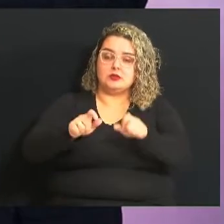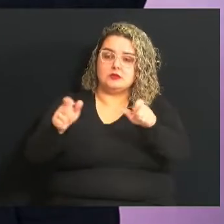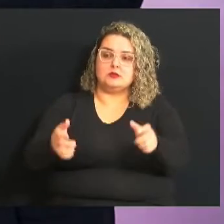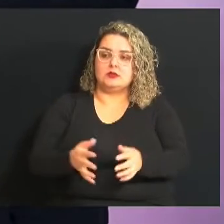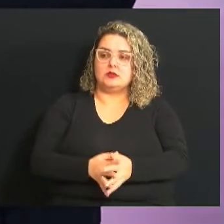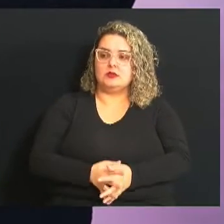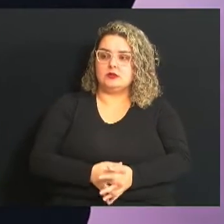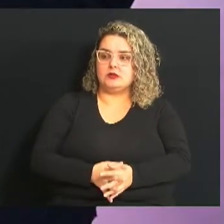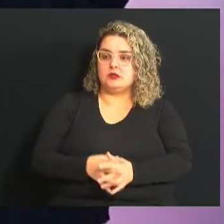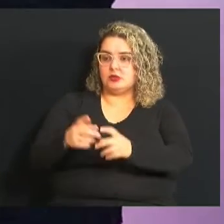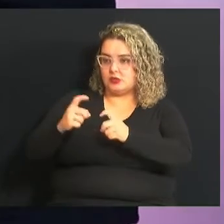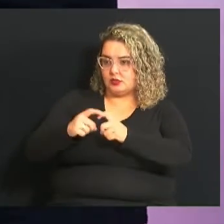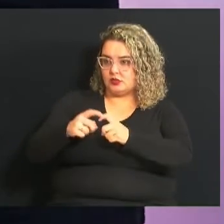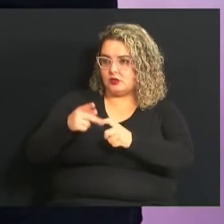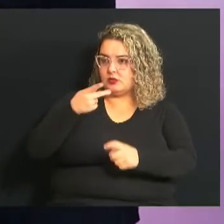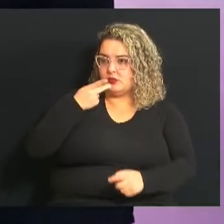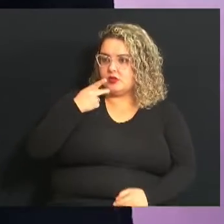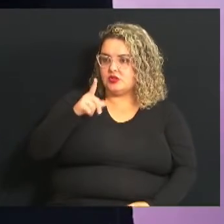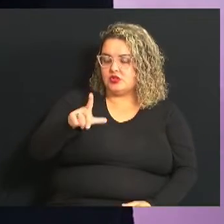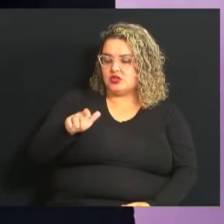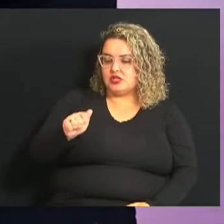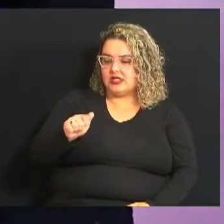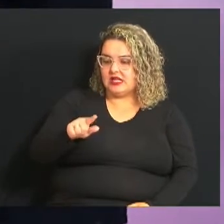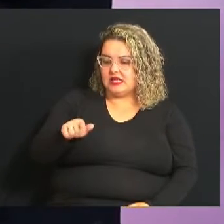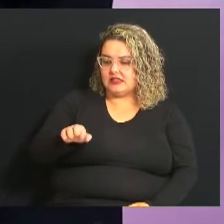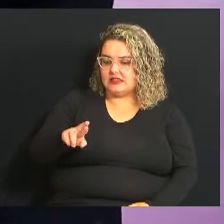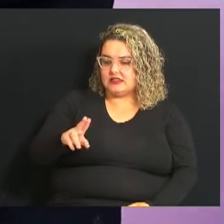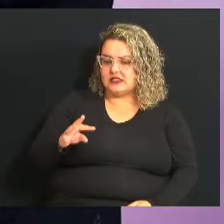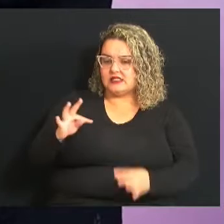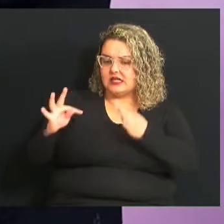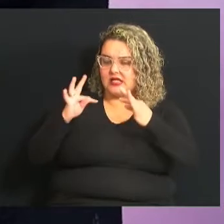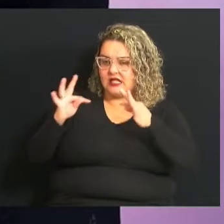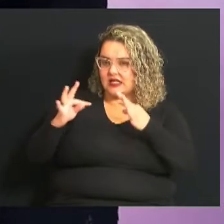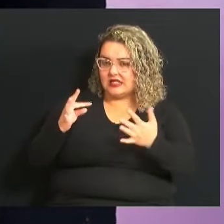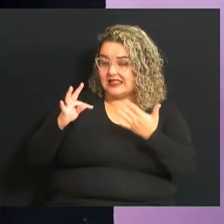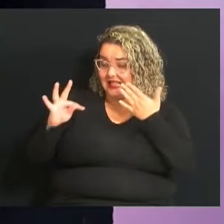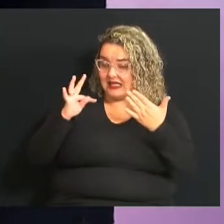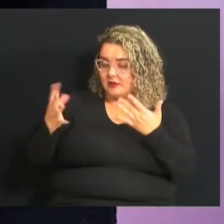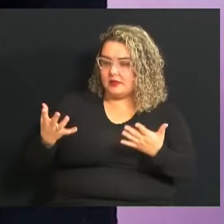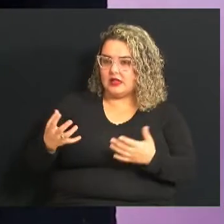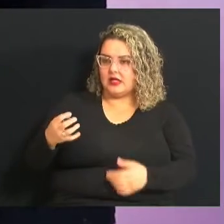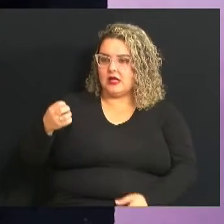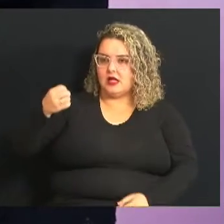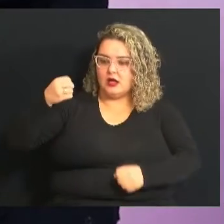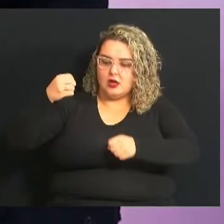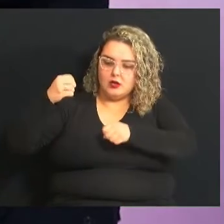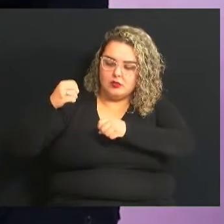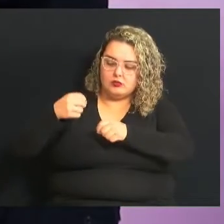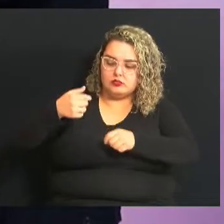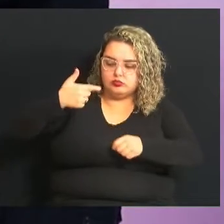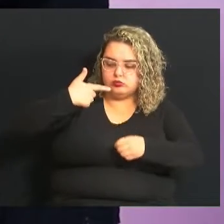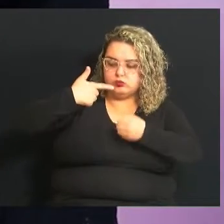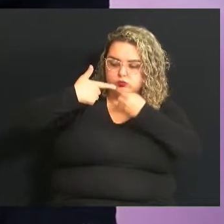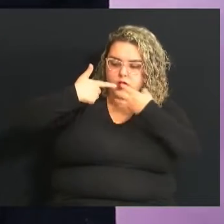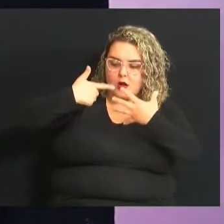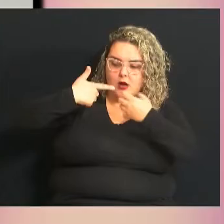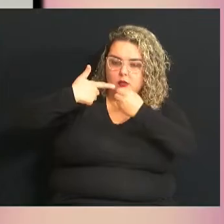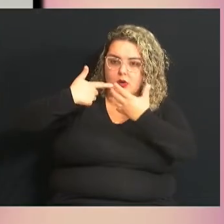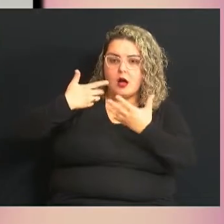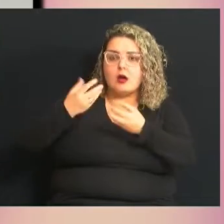quando a gente fala aí de laser terapia, só para a gente entender, é aquela luz que é emitida dentro da boca? Como é que